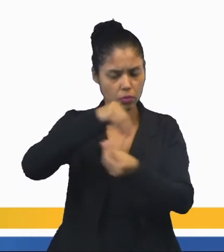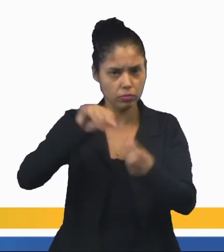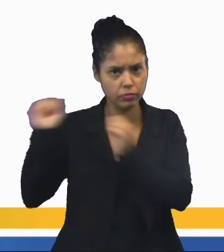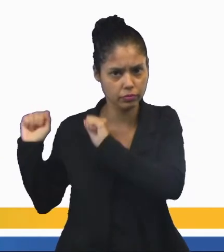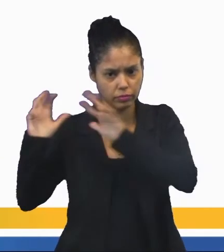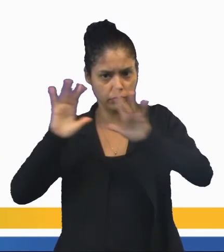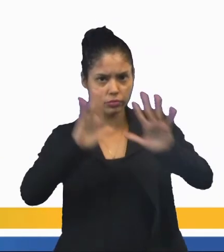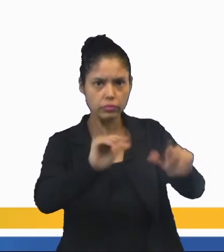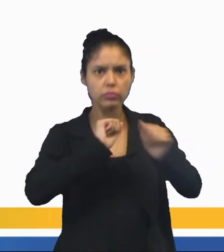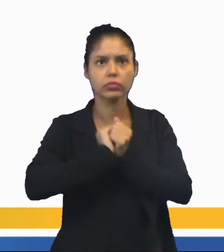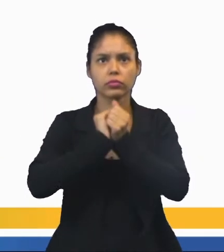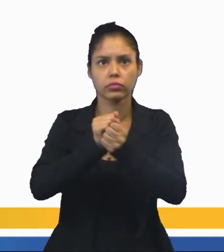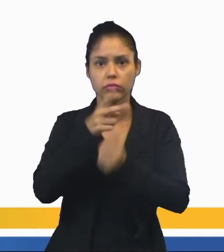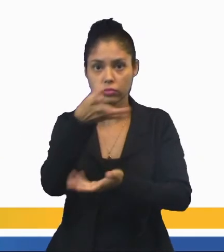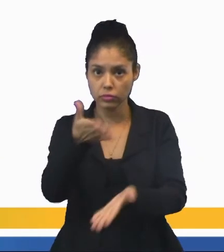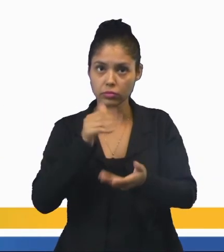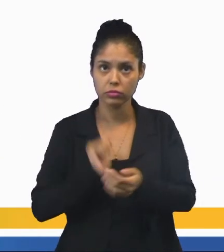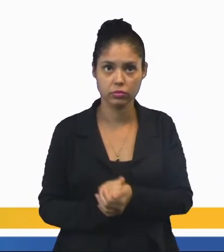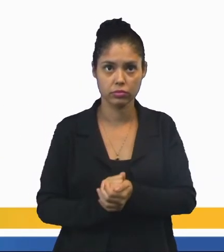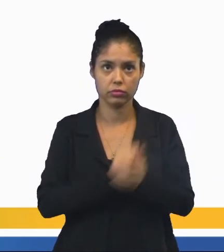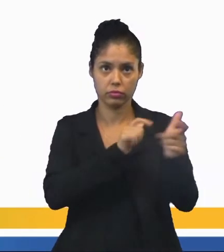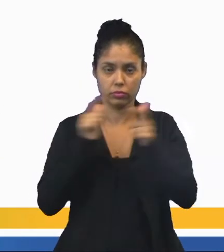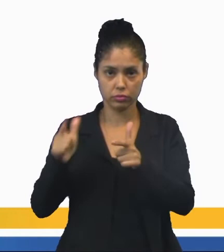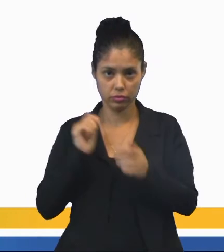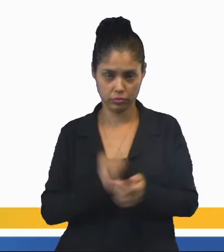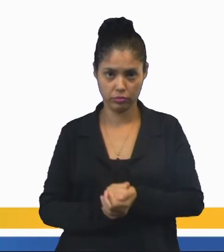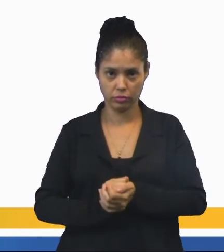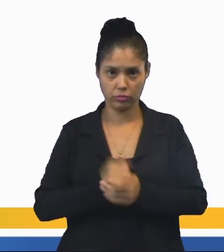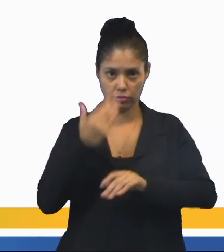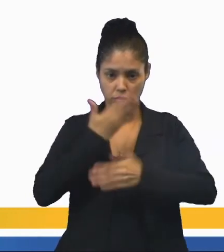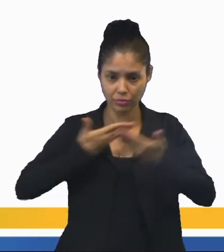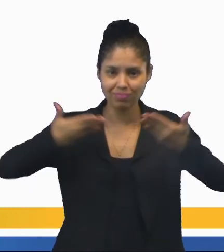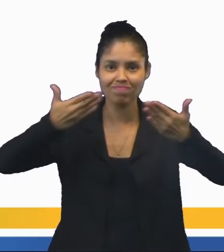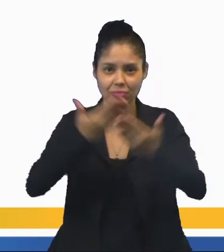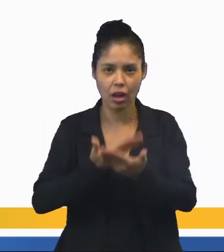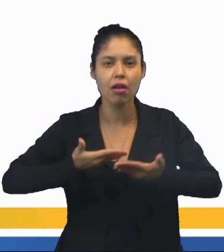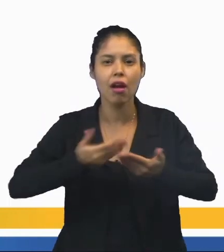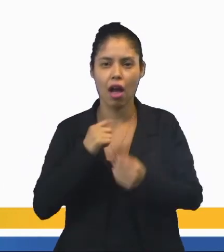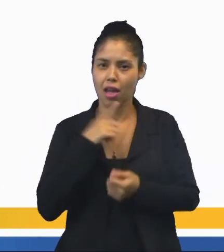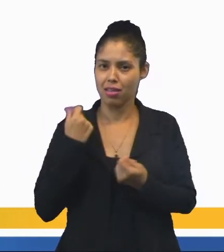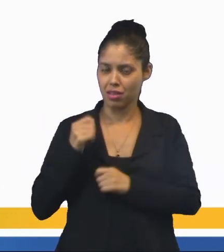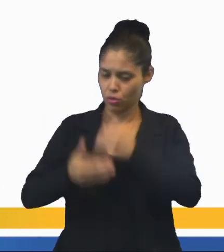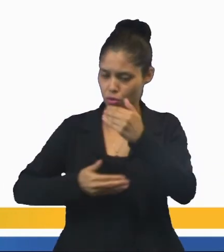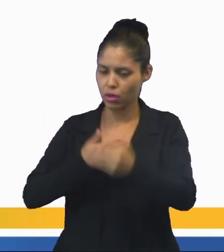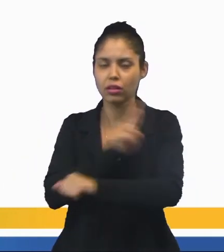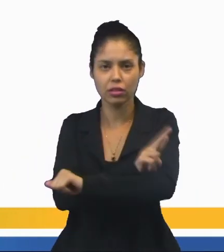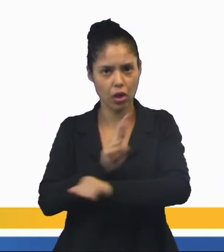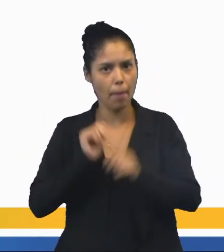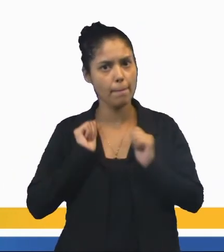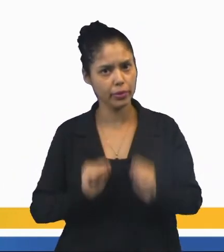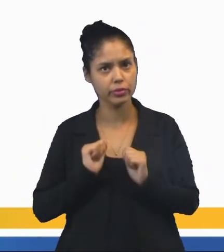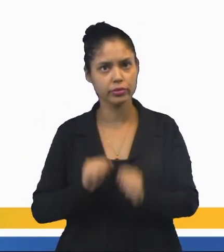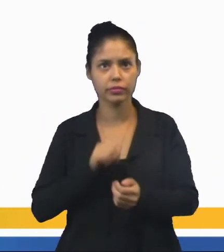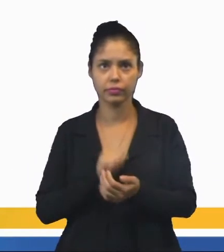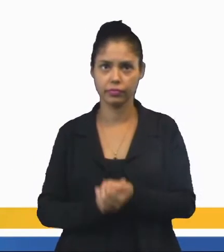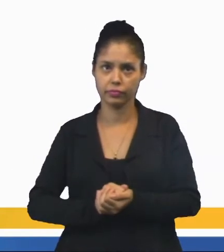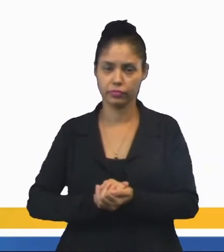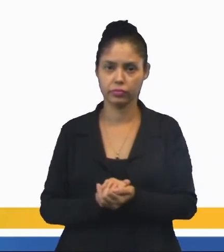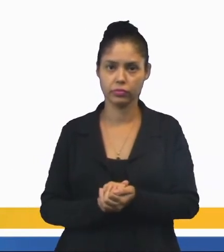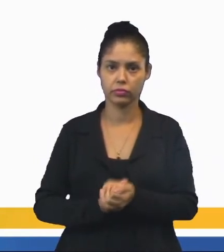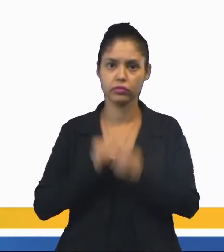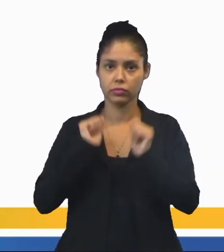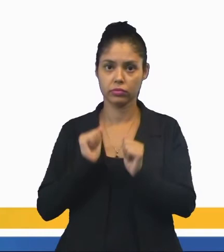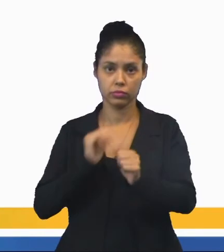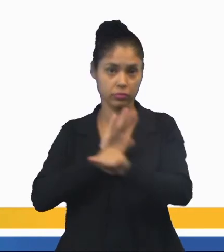em função disso, olha aí, áreas carentes no desenvolvimento social que as religiões no seu conjunto podem efetivamente contribuir